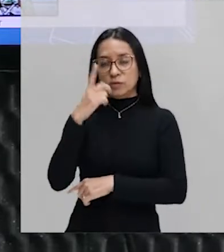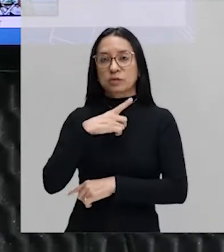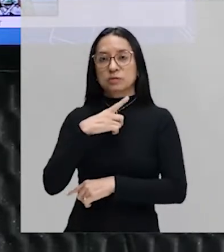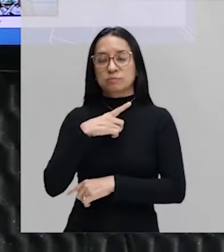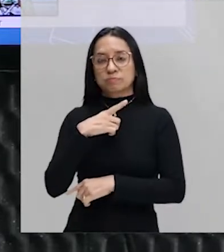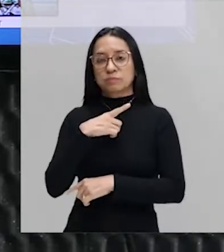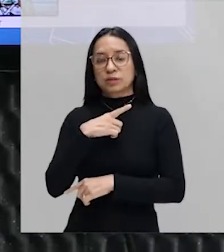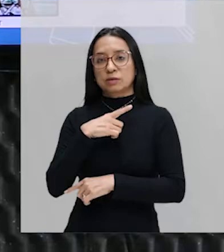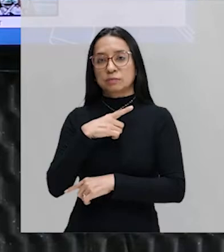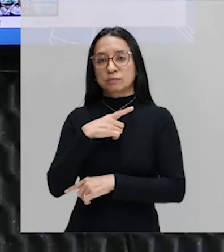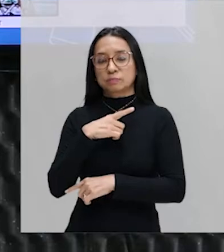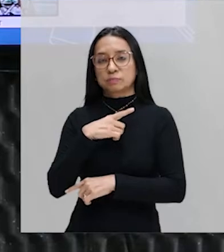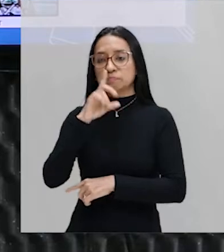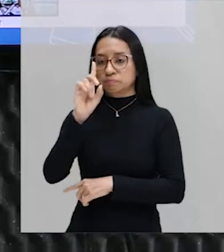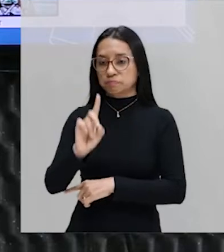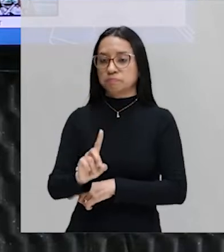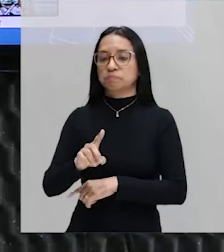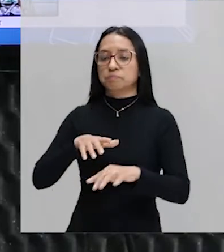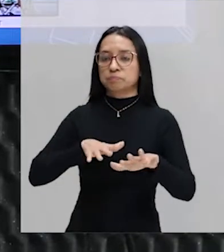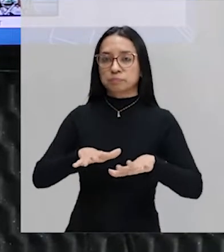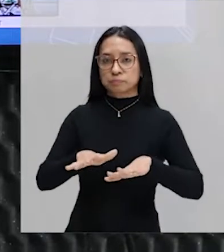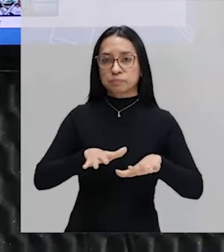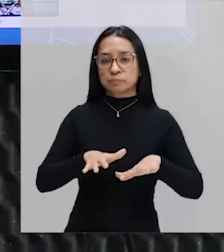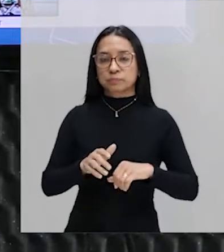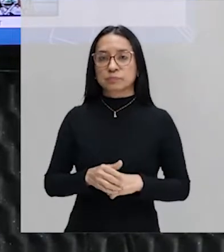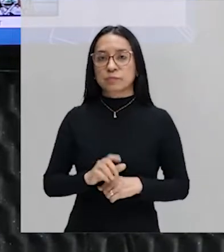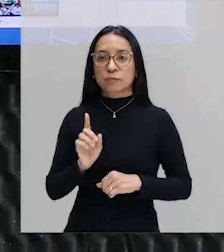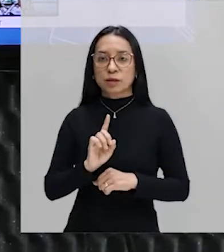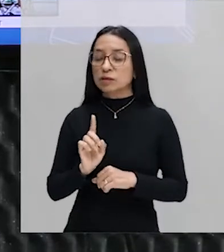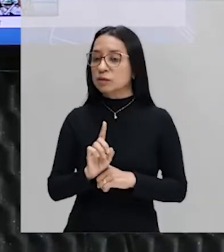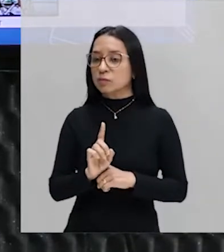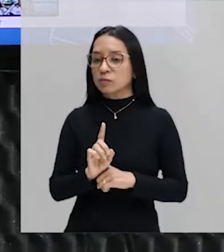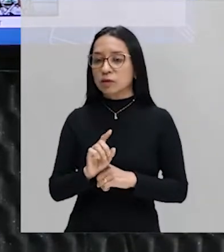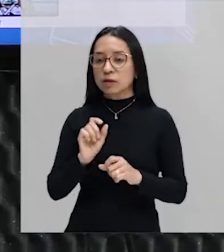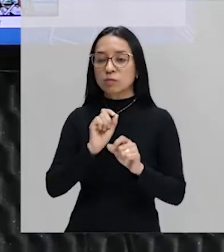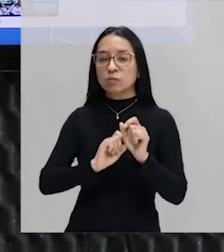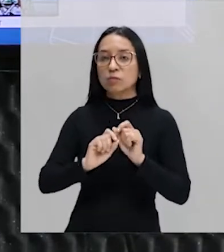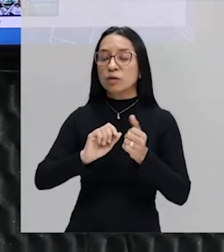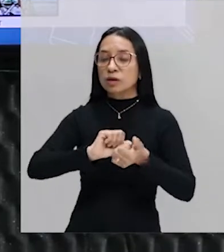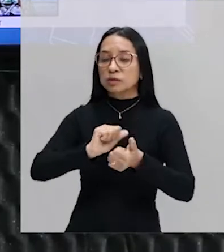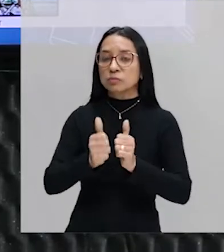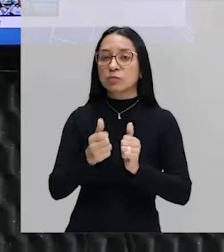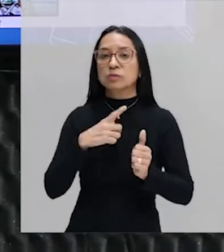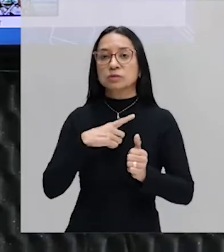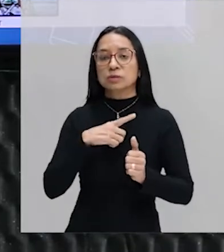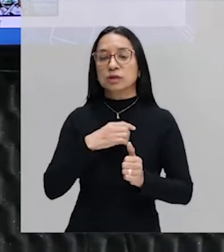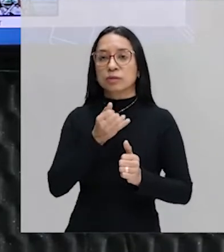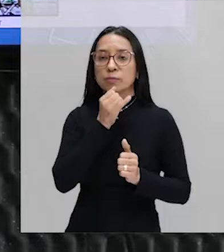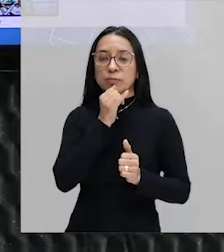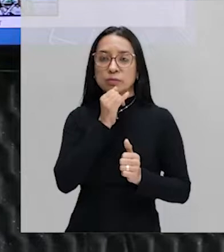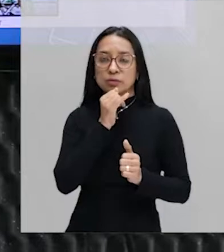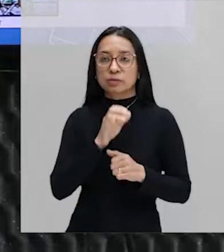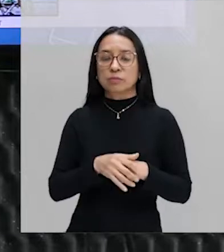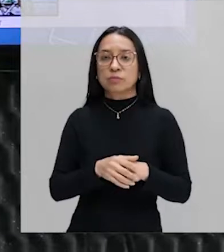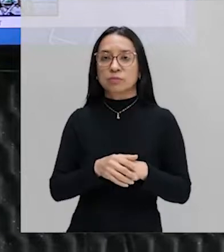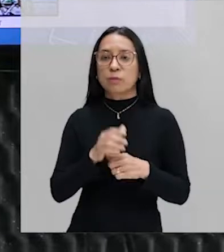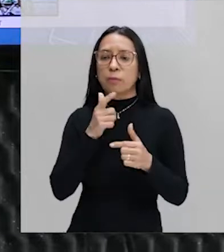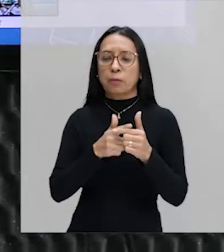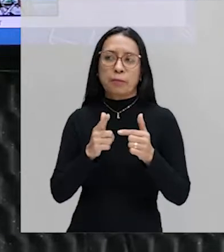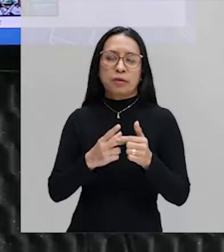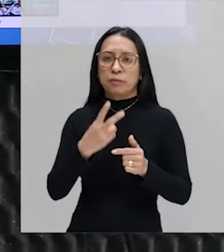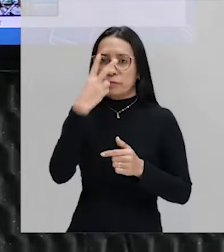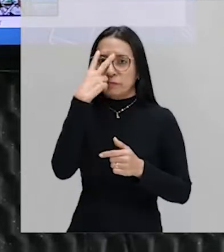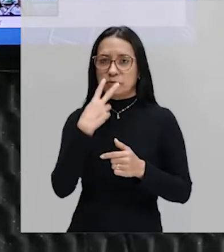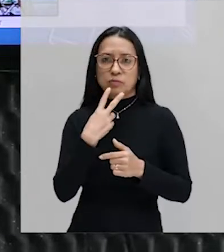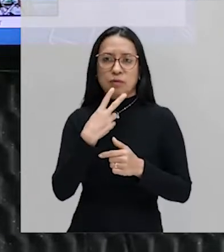têm deficiência de locomoção. Não é uma modalidade para pessoas que têm, por exemplo, um problema de